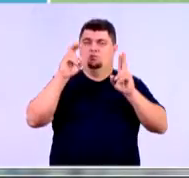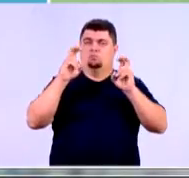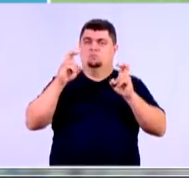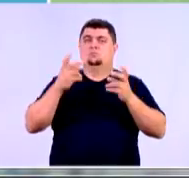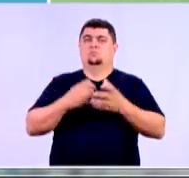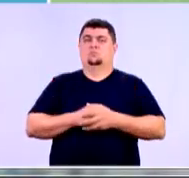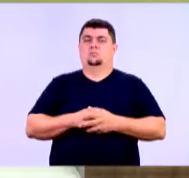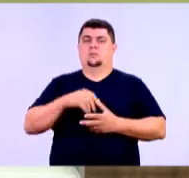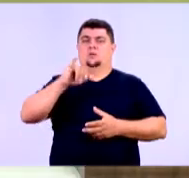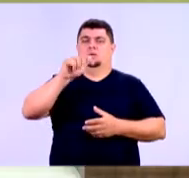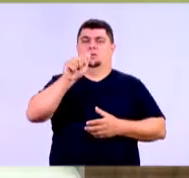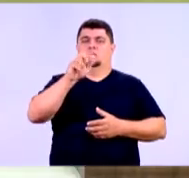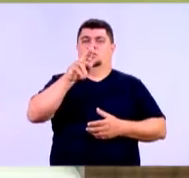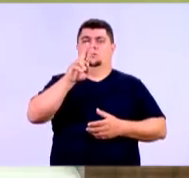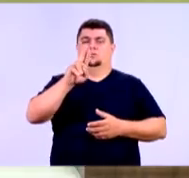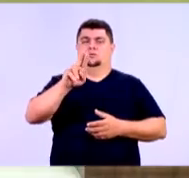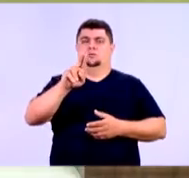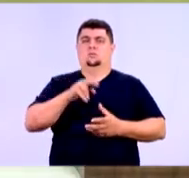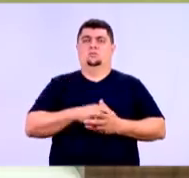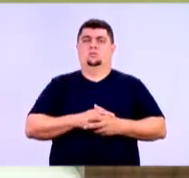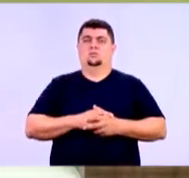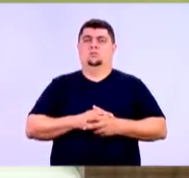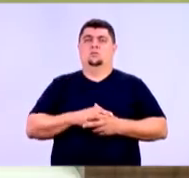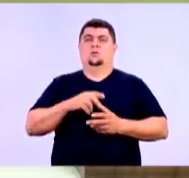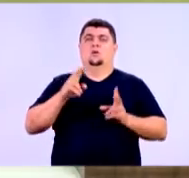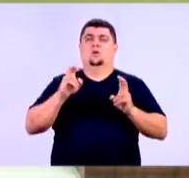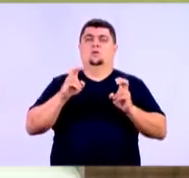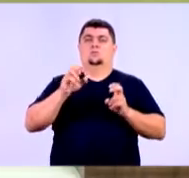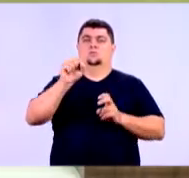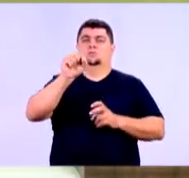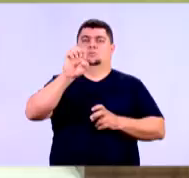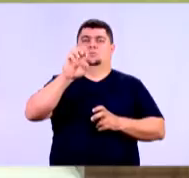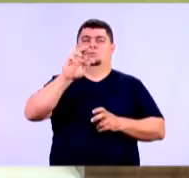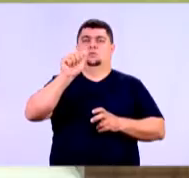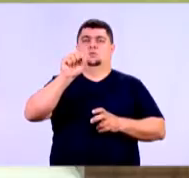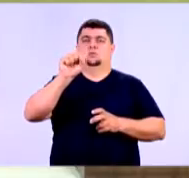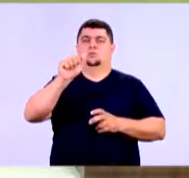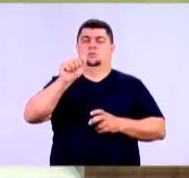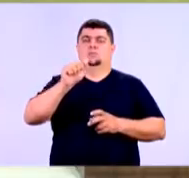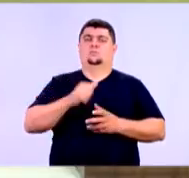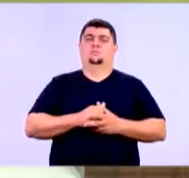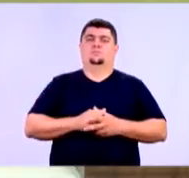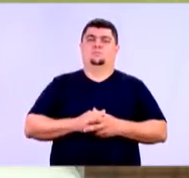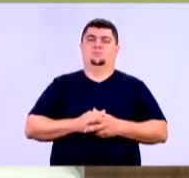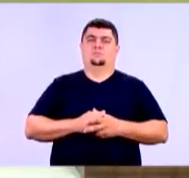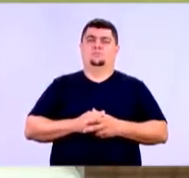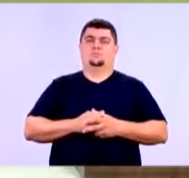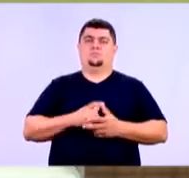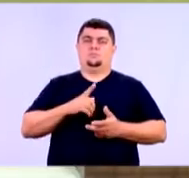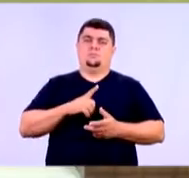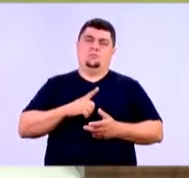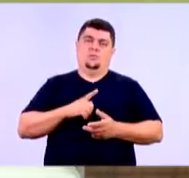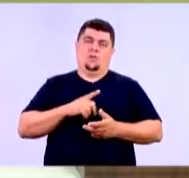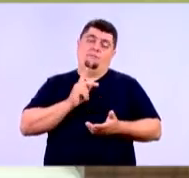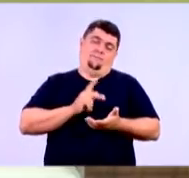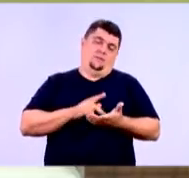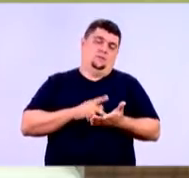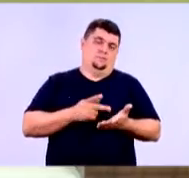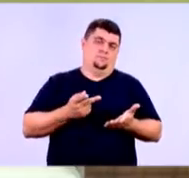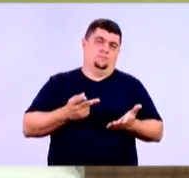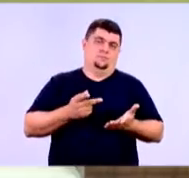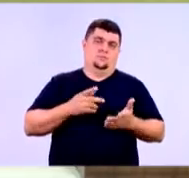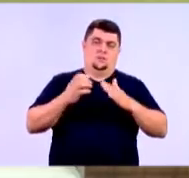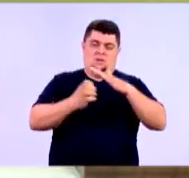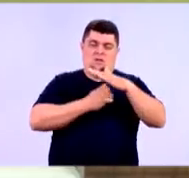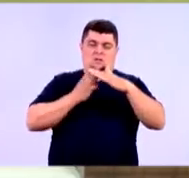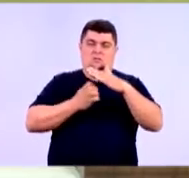do pessoal de Jaru sobre a questão do Serasa, né? Eles dizem aqui o que também é uma verdade, que a